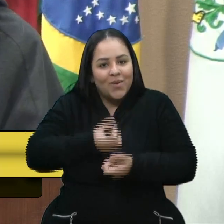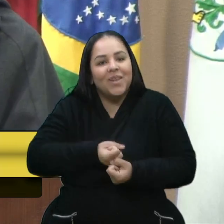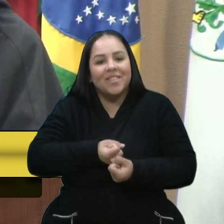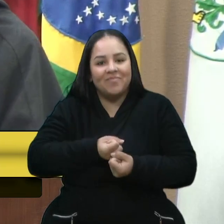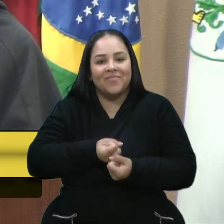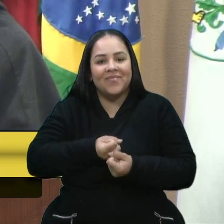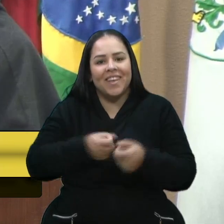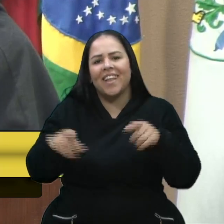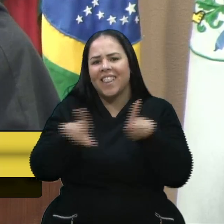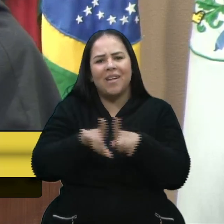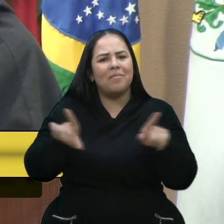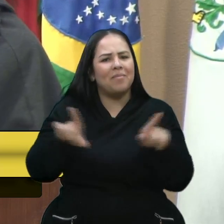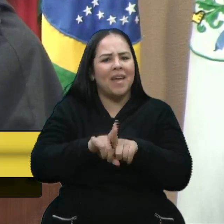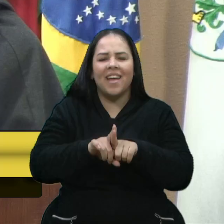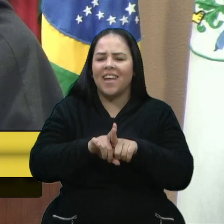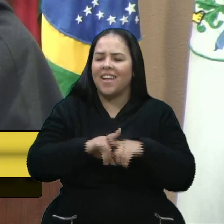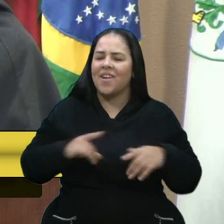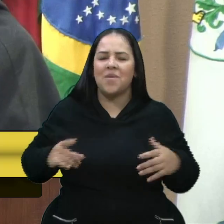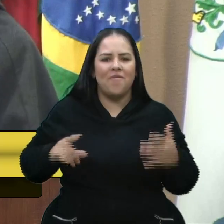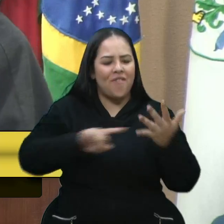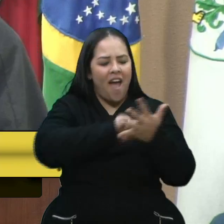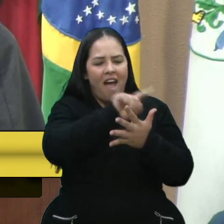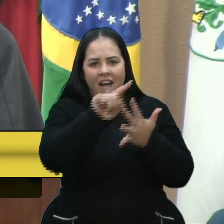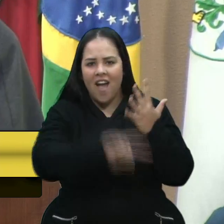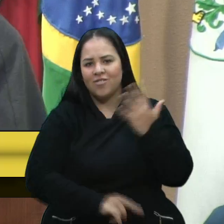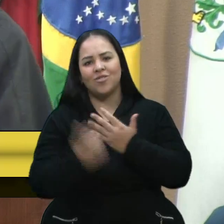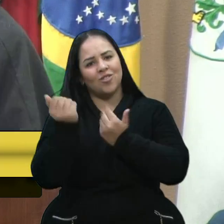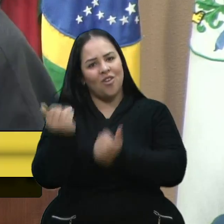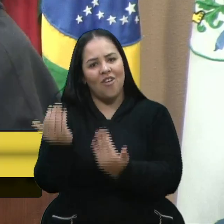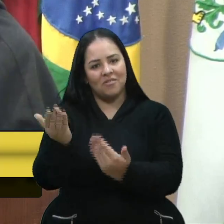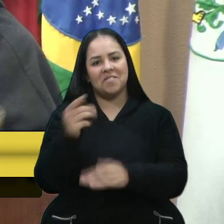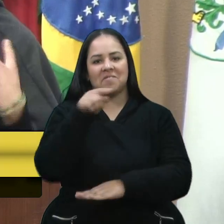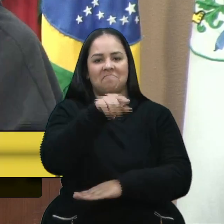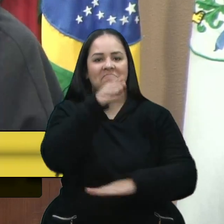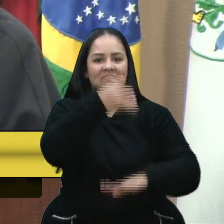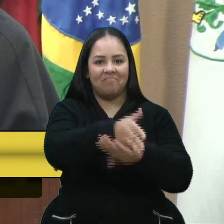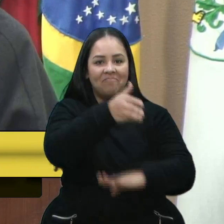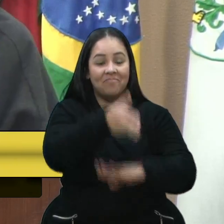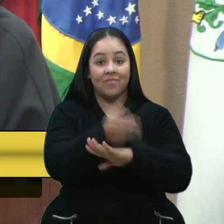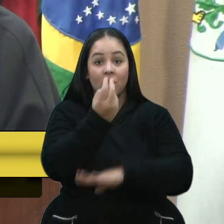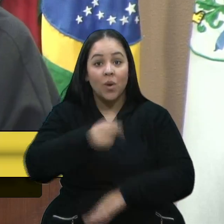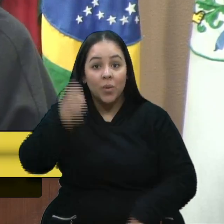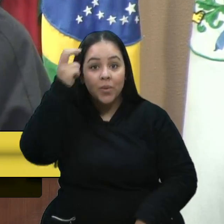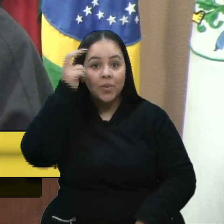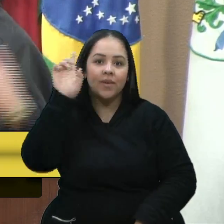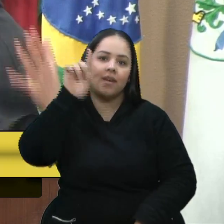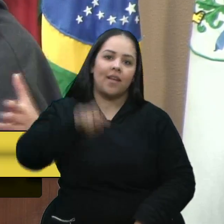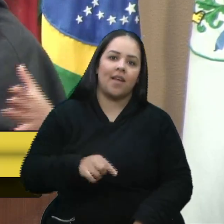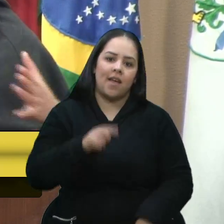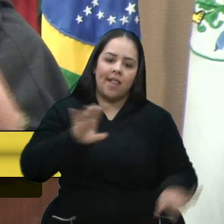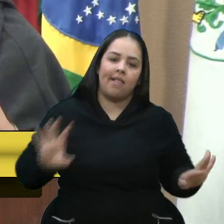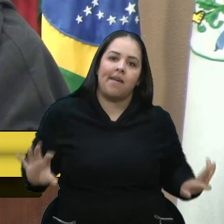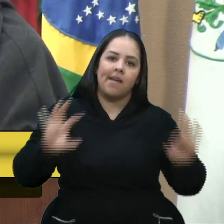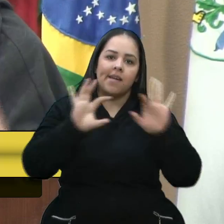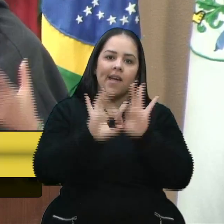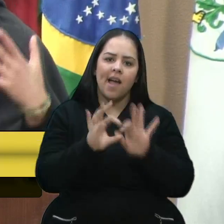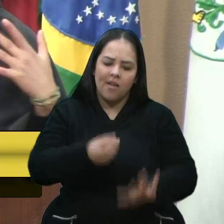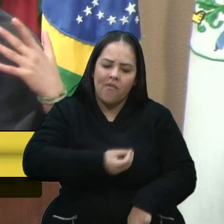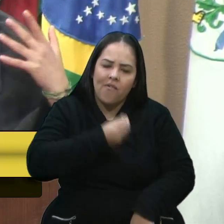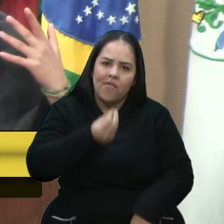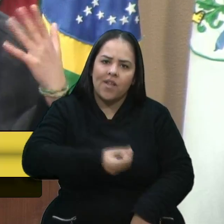acolhia tantos e tantas jovens que lá estavam. Então a cultura ela é algo que está ligado às nossas